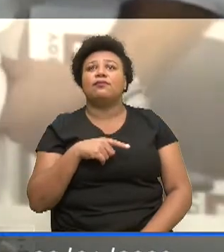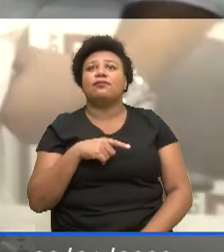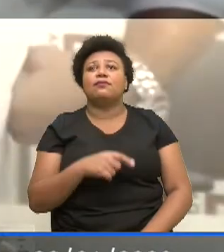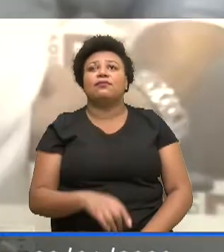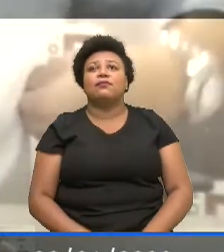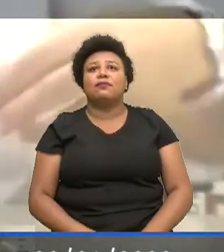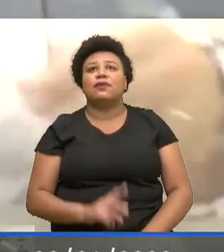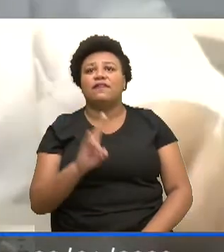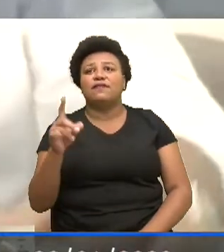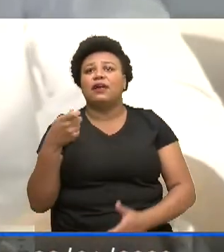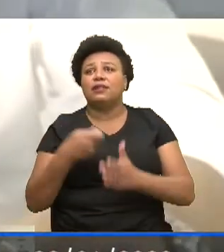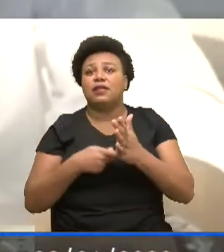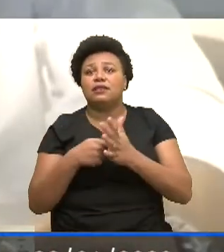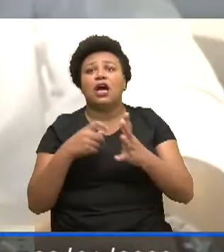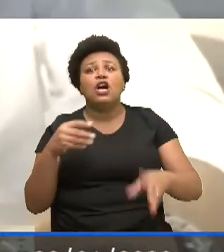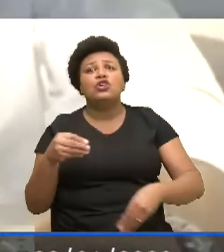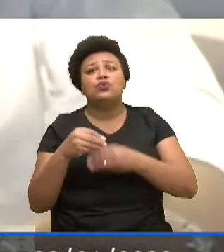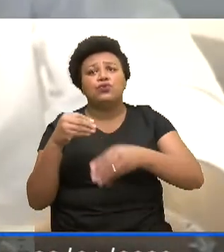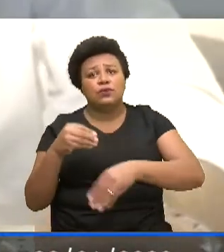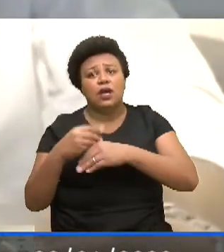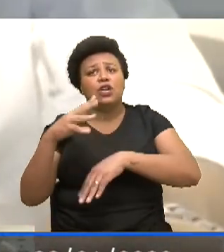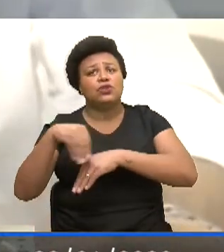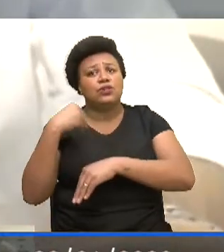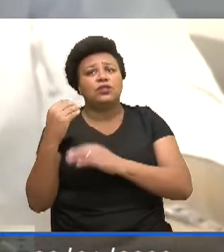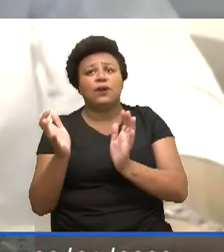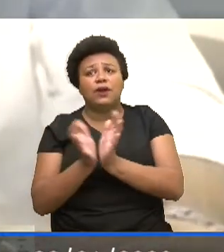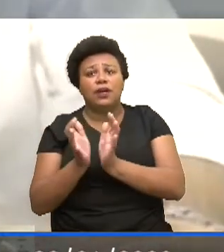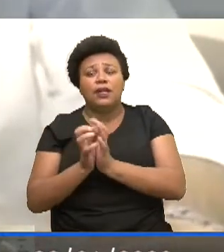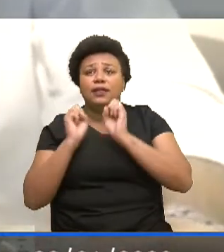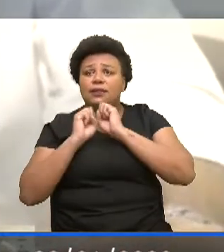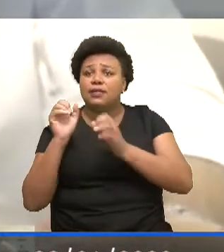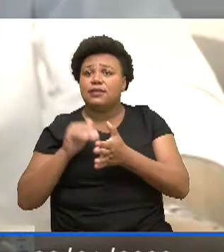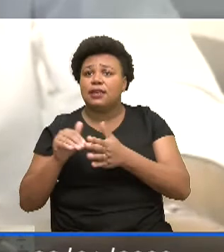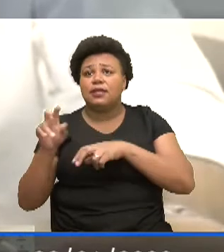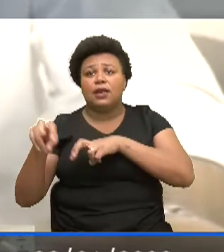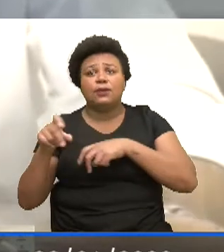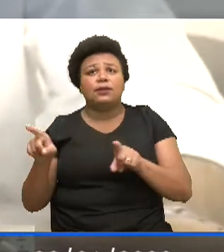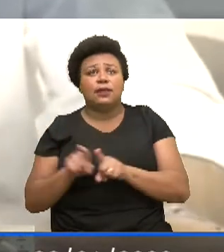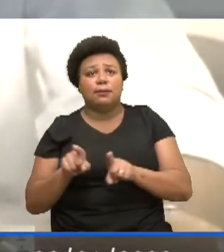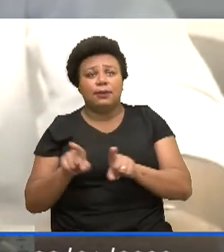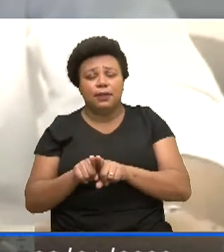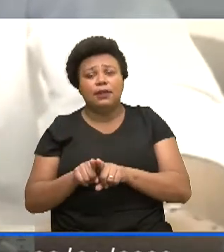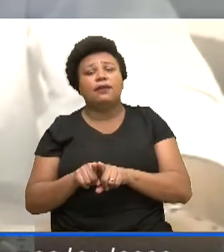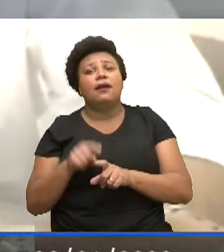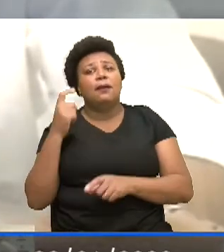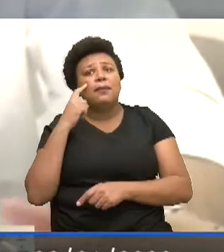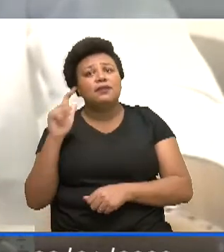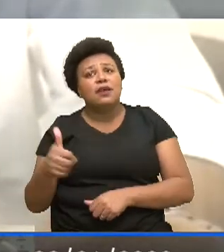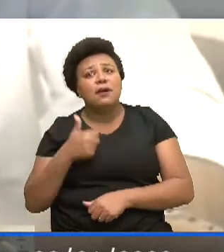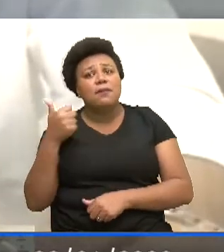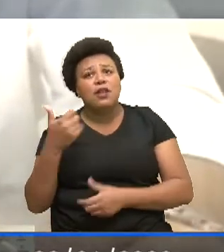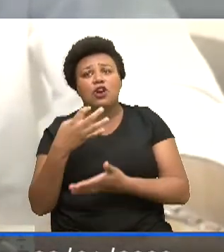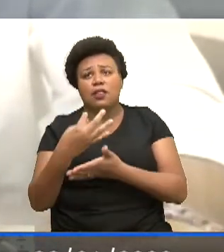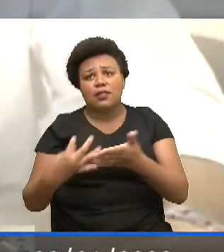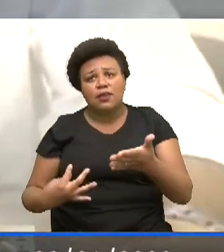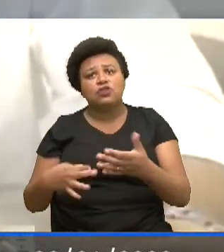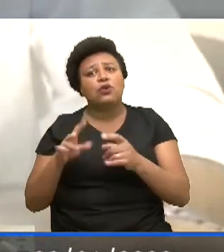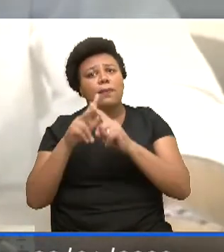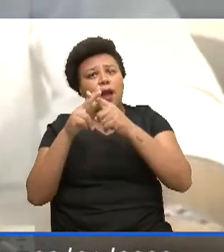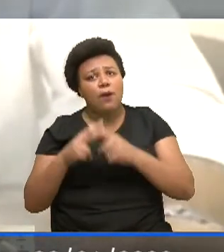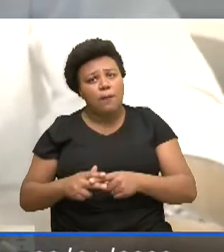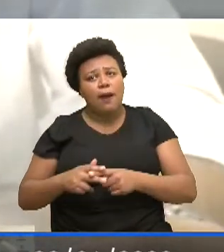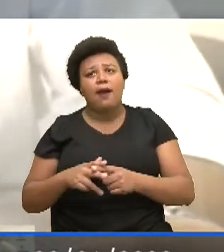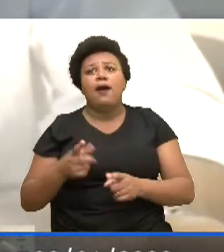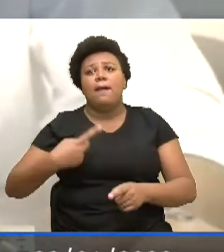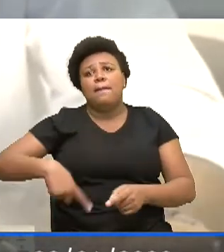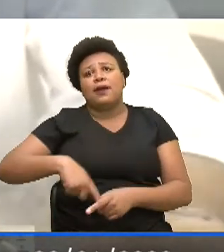vai tentar juntar essas sugestões e a colega da Secretaria da Agricultura também, pensar numa melhor redação para que a gente